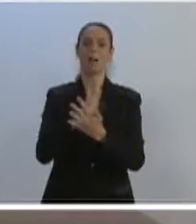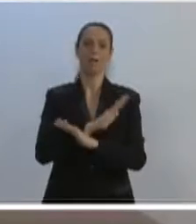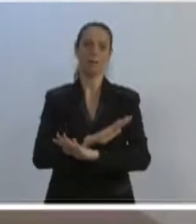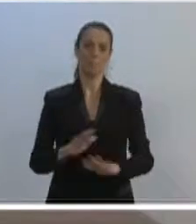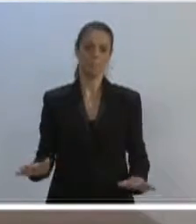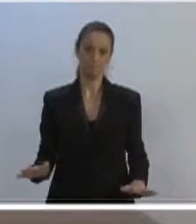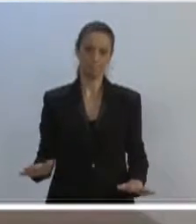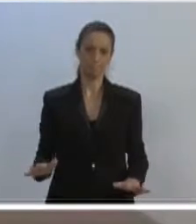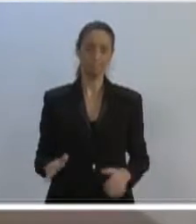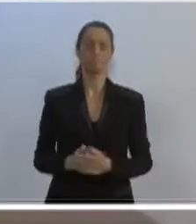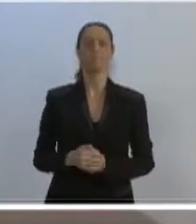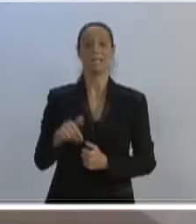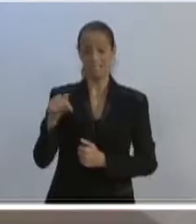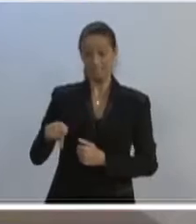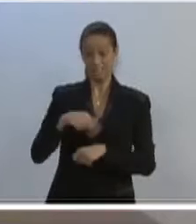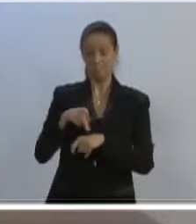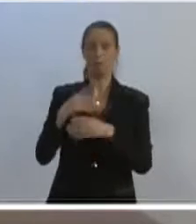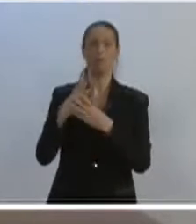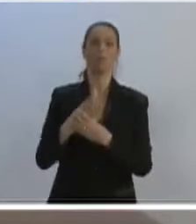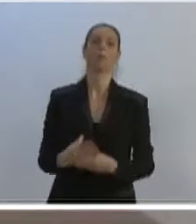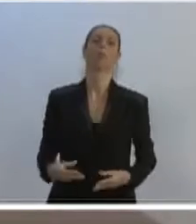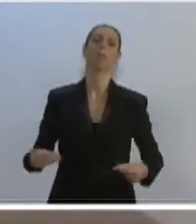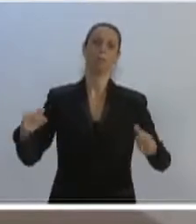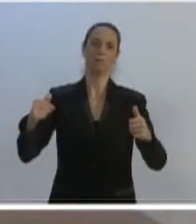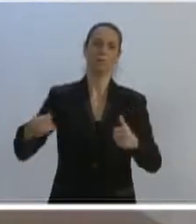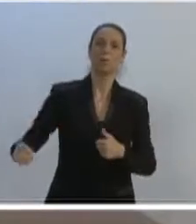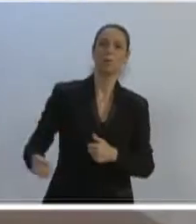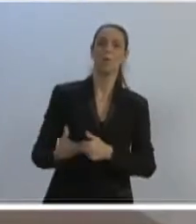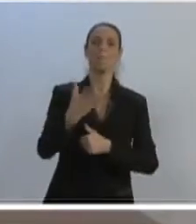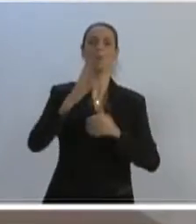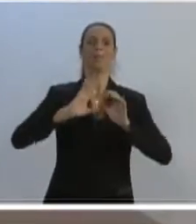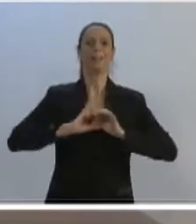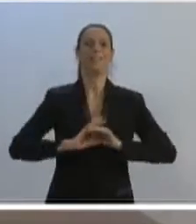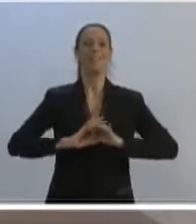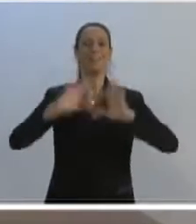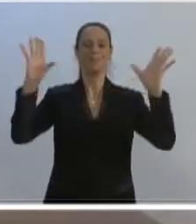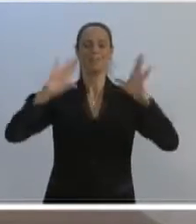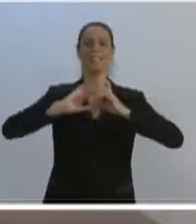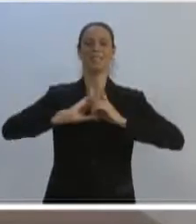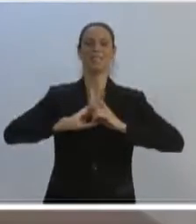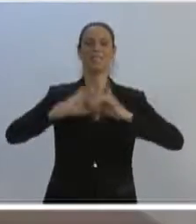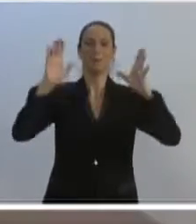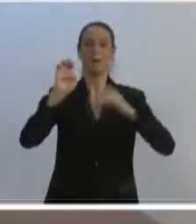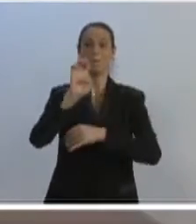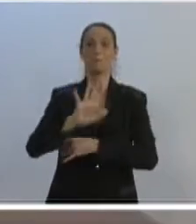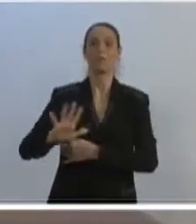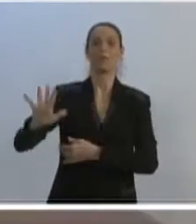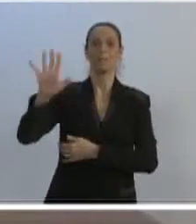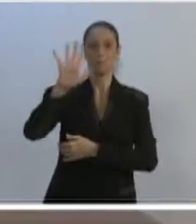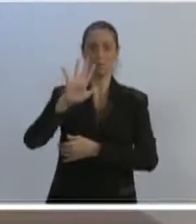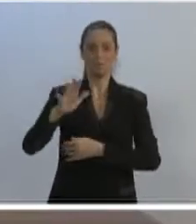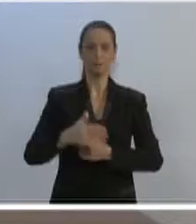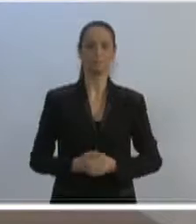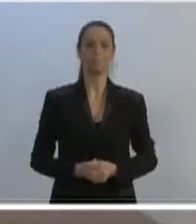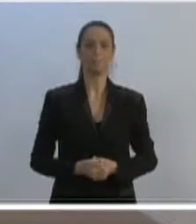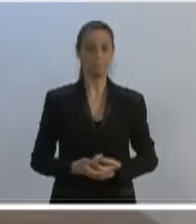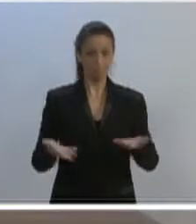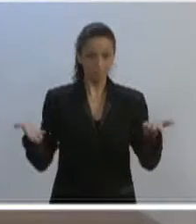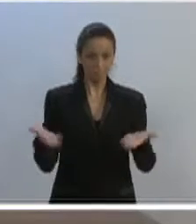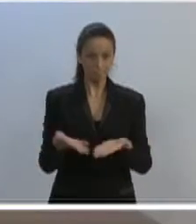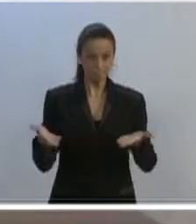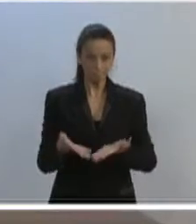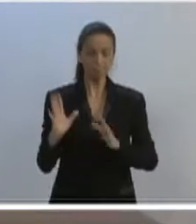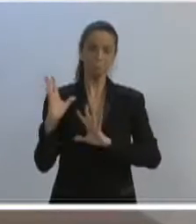União Soviética e uma nova fase de liberdade democrática na Europa. E hoje